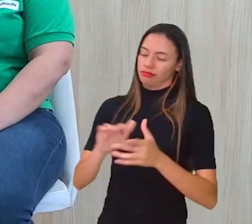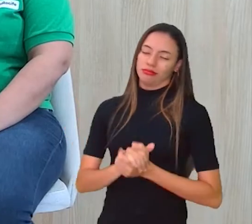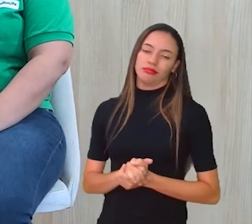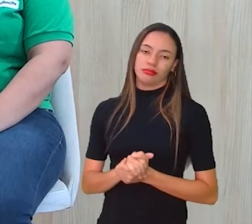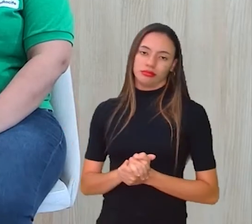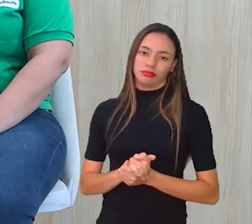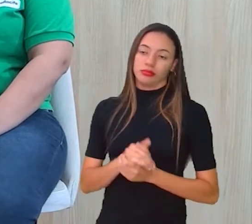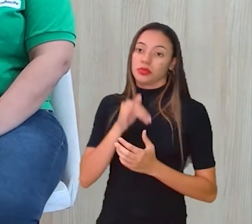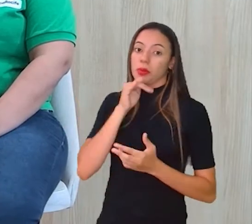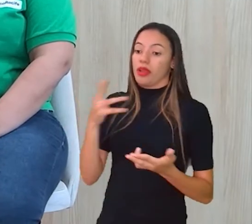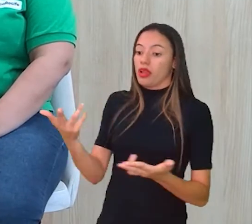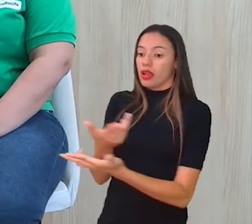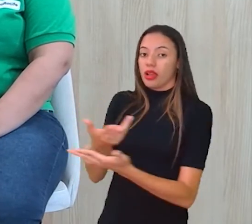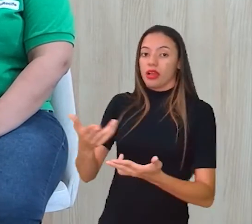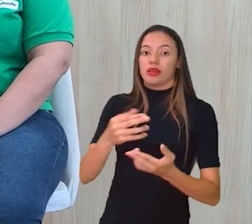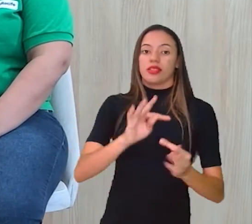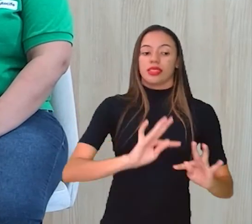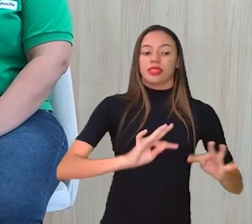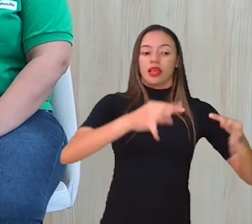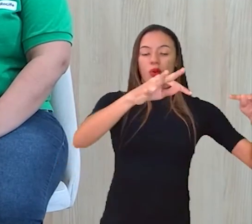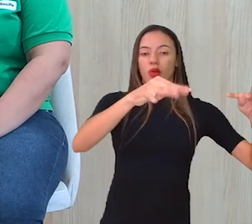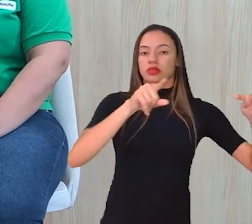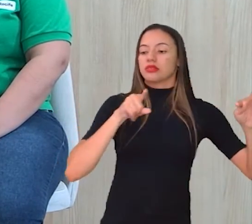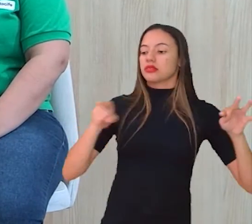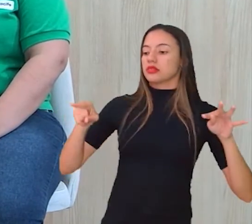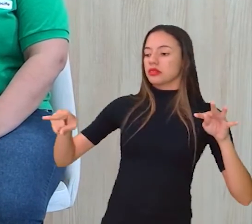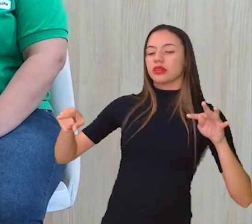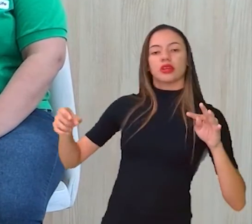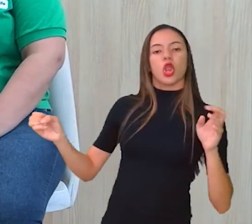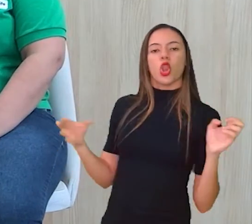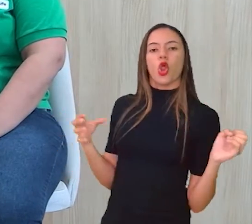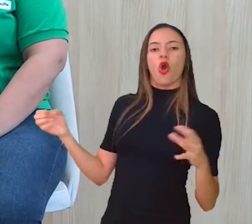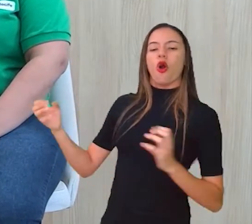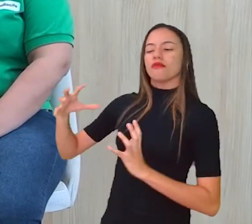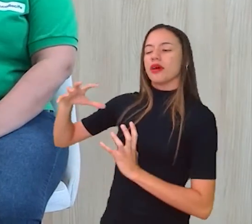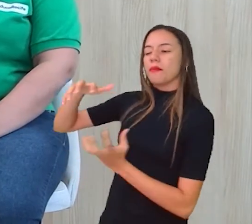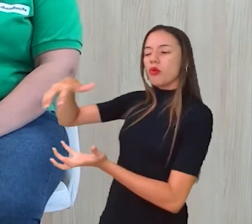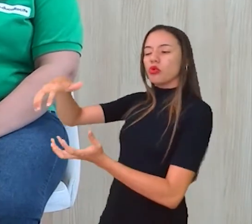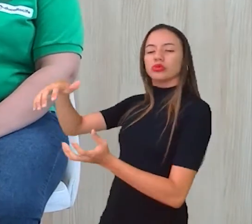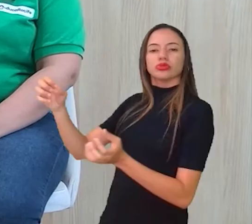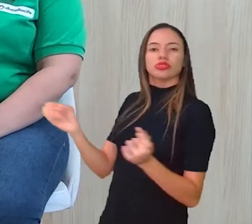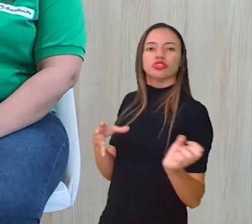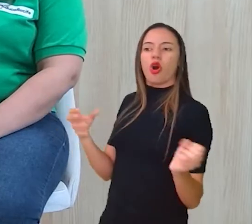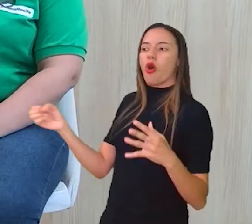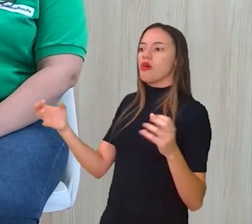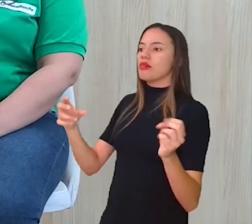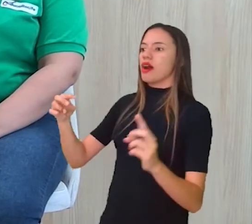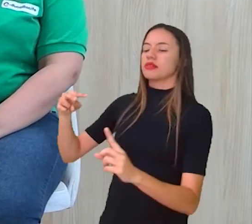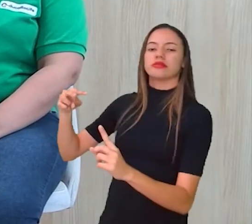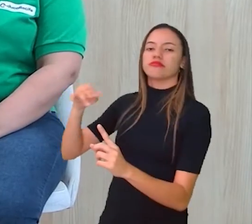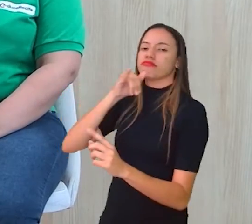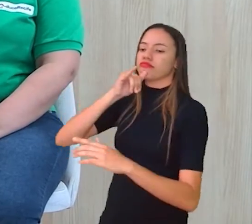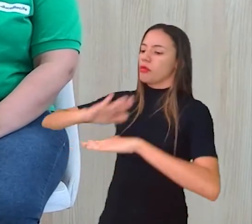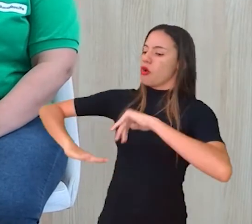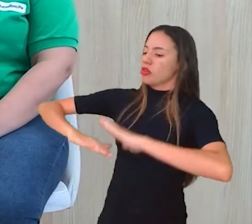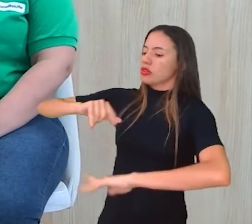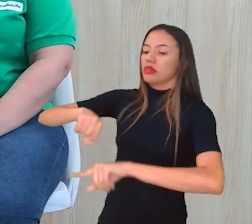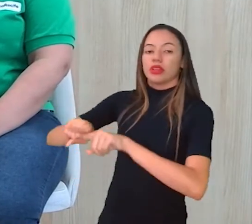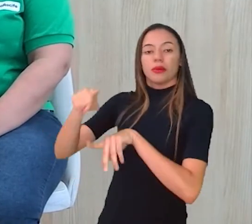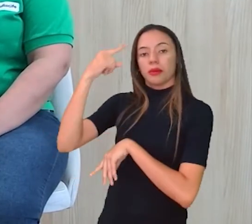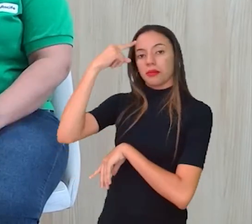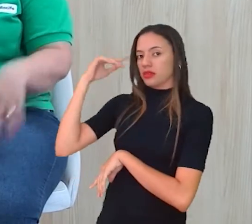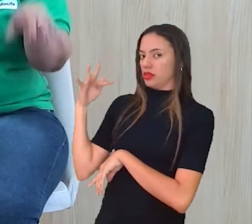a relação da tecnologia com esses novos mundos, essas novas profissões e a gente pensando no futuro